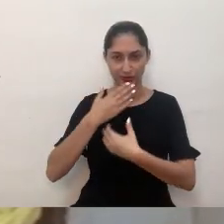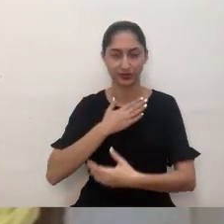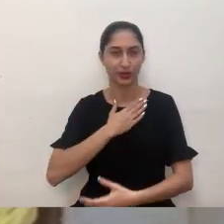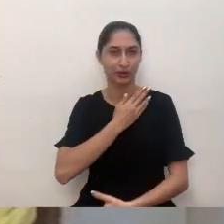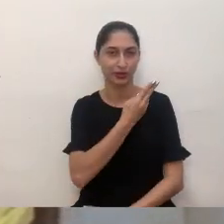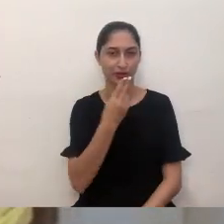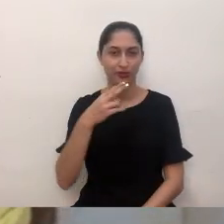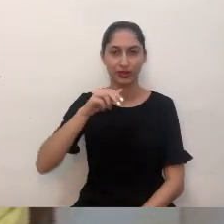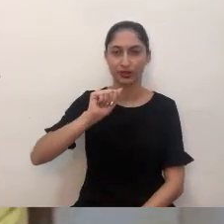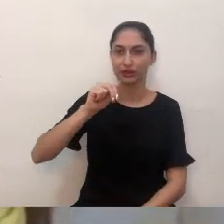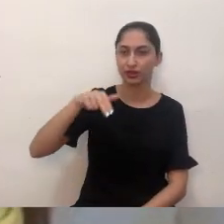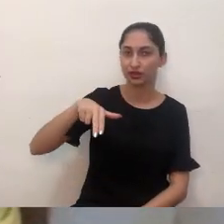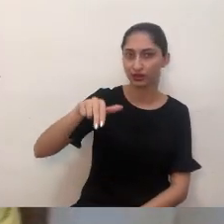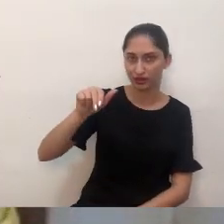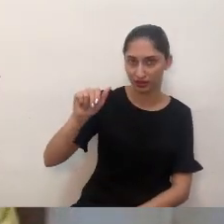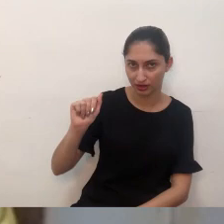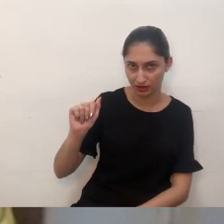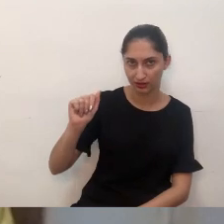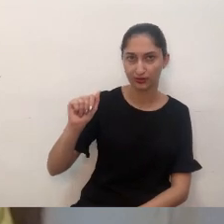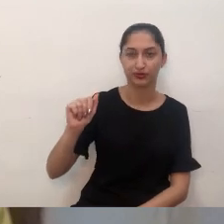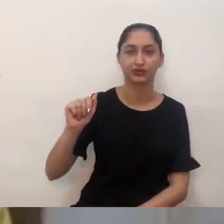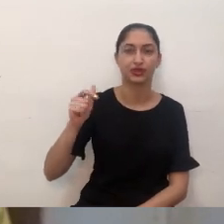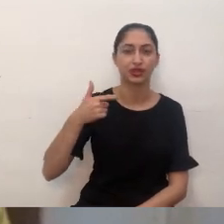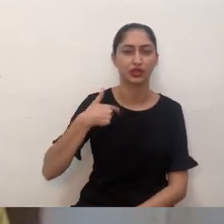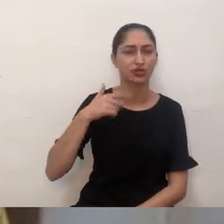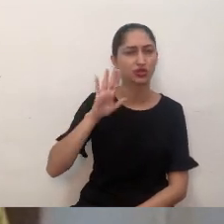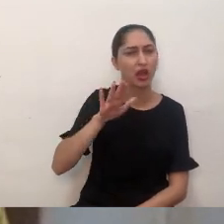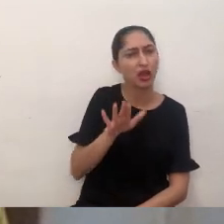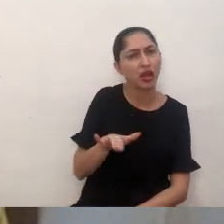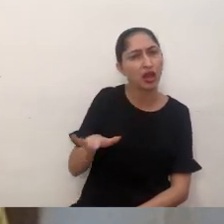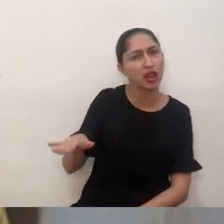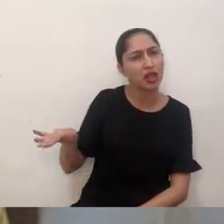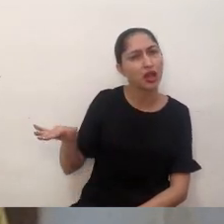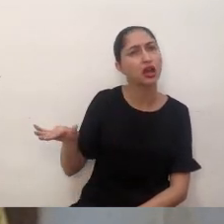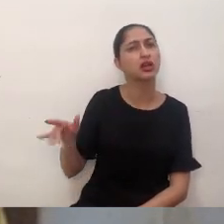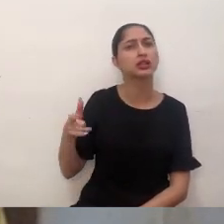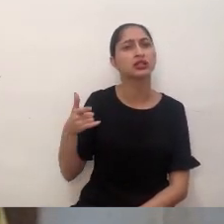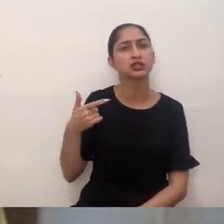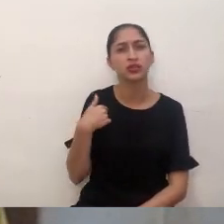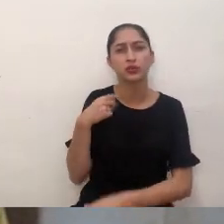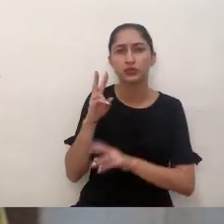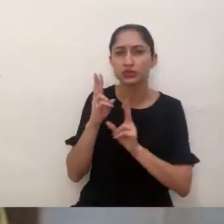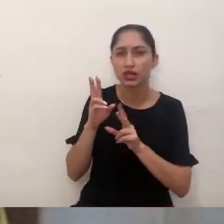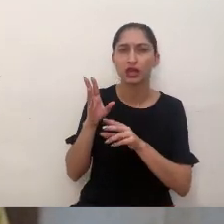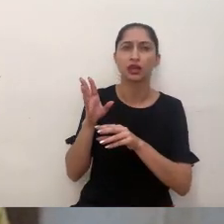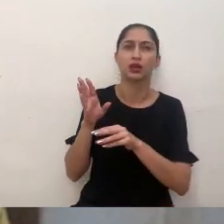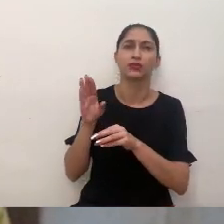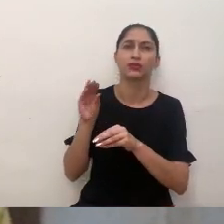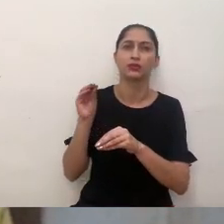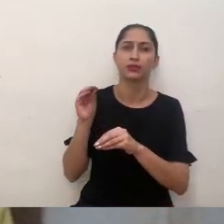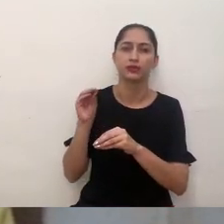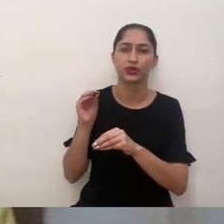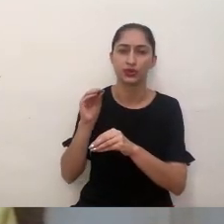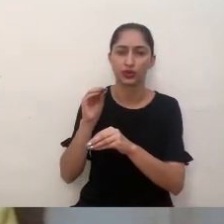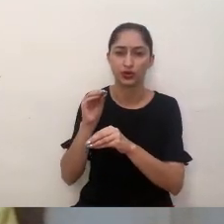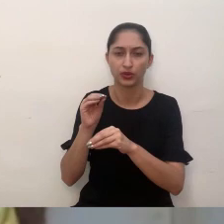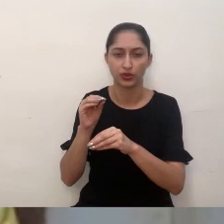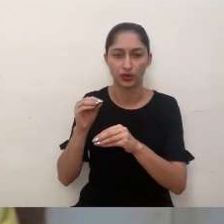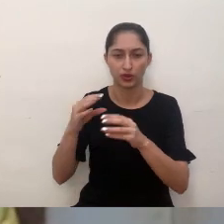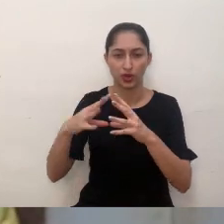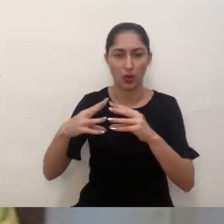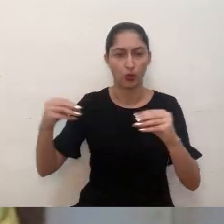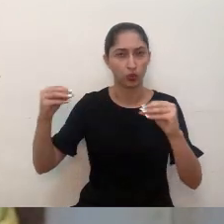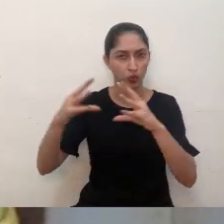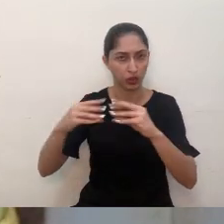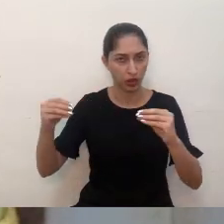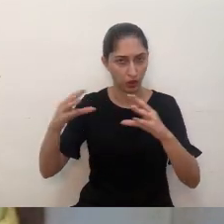Ana. Eu, Deus deu pequena, que eu mexo com fiação, escoroçação do algodão, porque era o